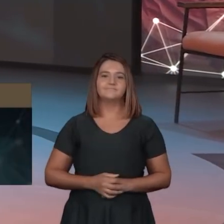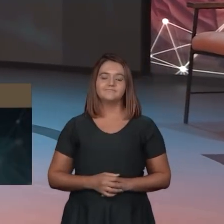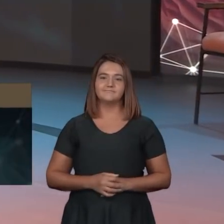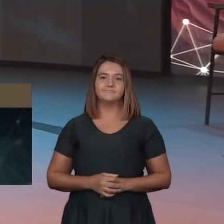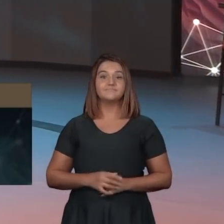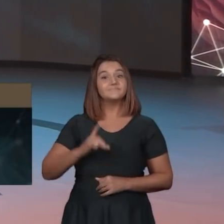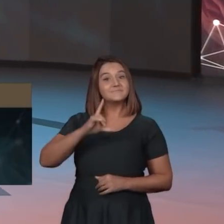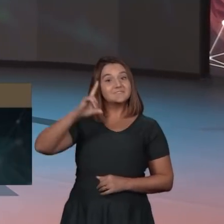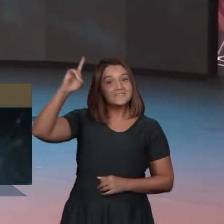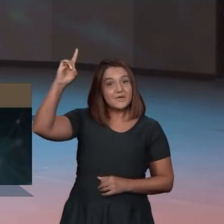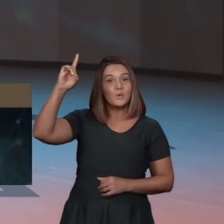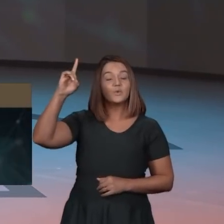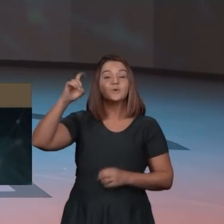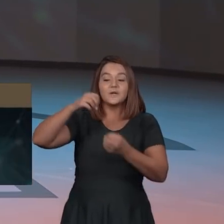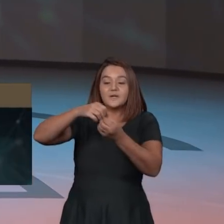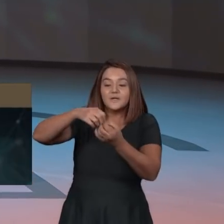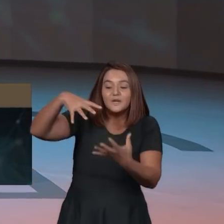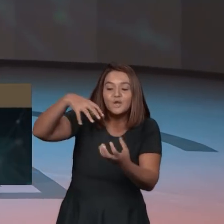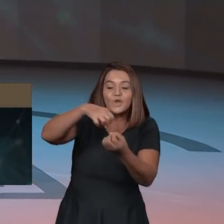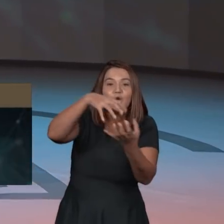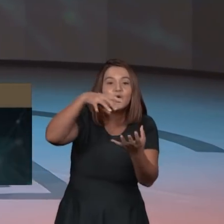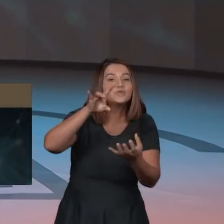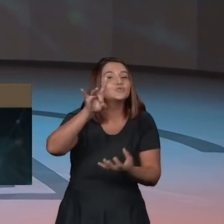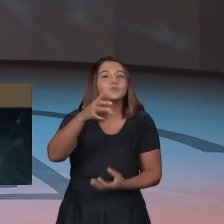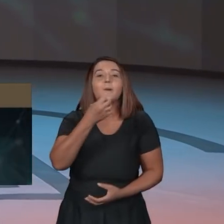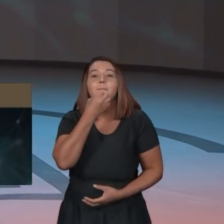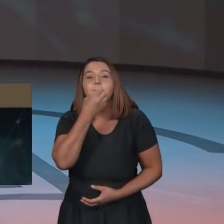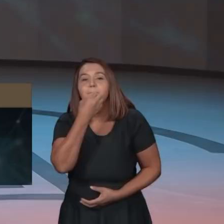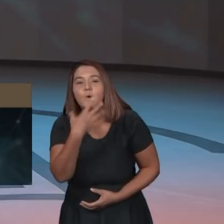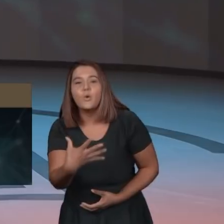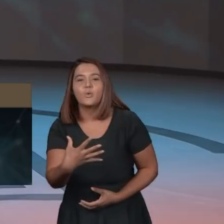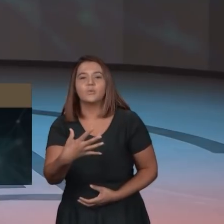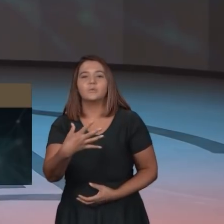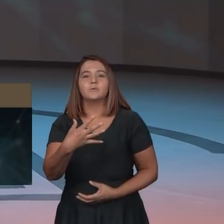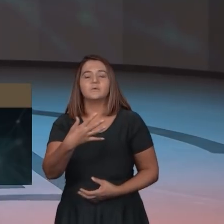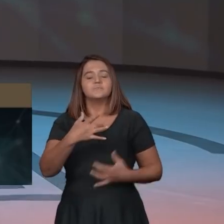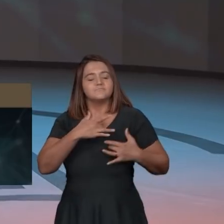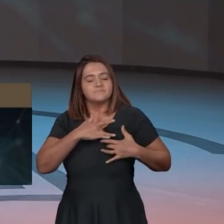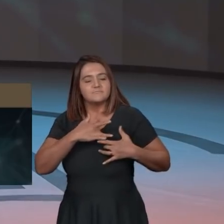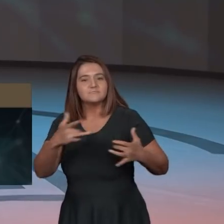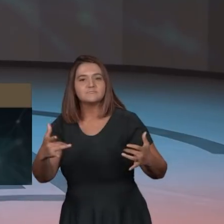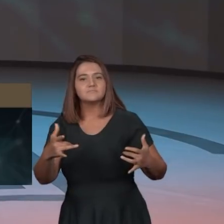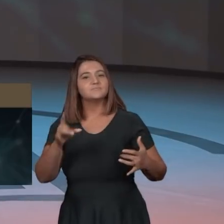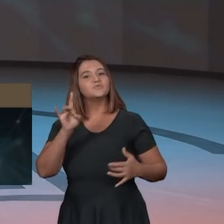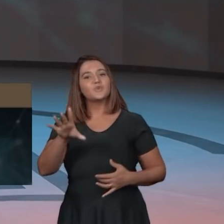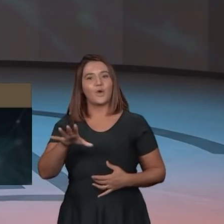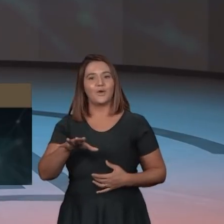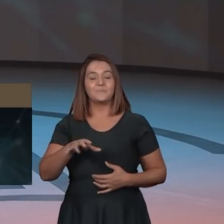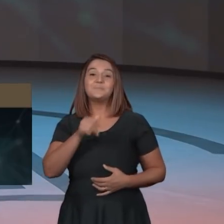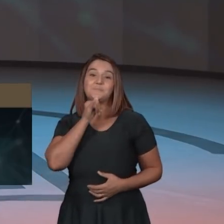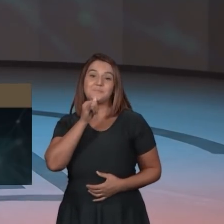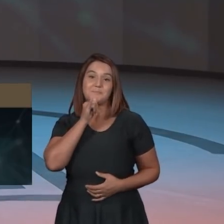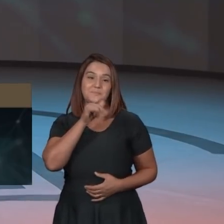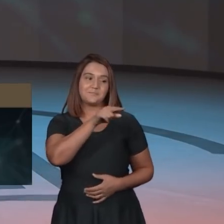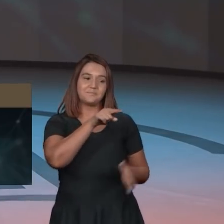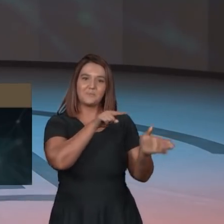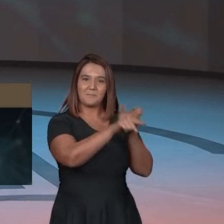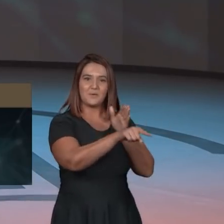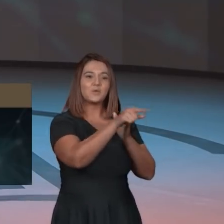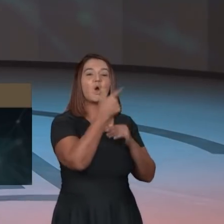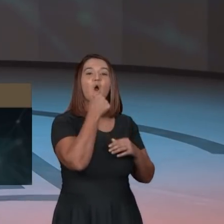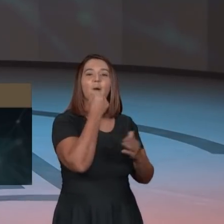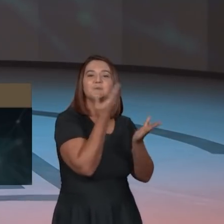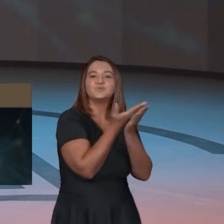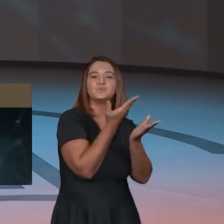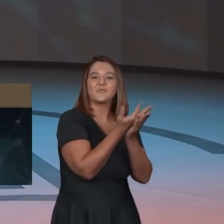Deus criou apenas o bem, a bondade, só o bem e a bondade existe. Pergunte a um físico, por exemplo, se existe o